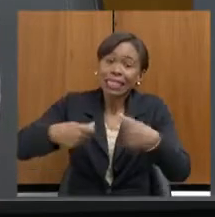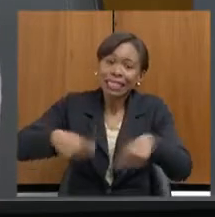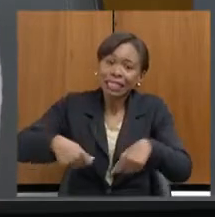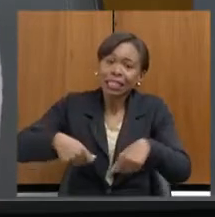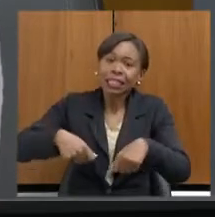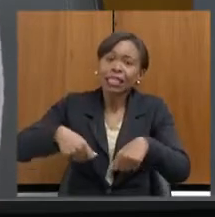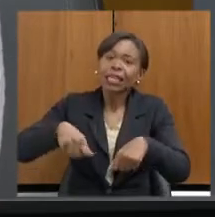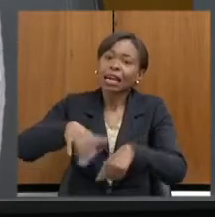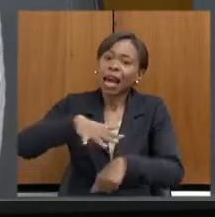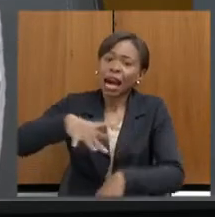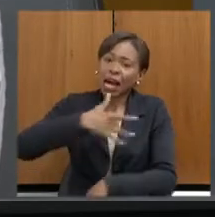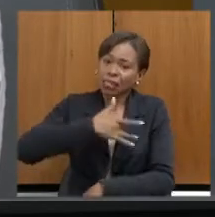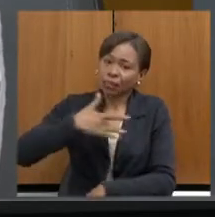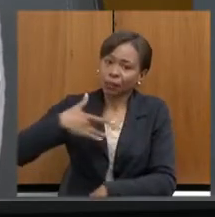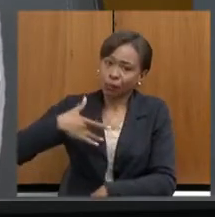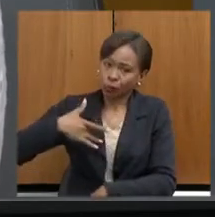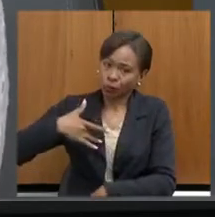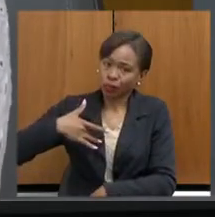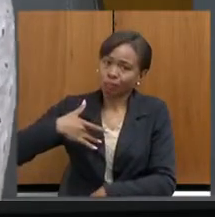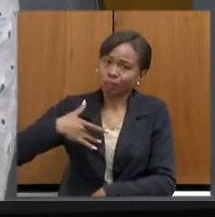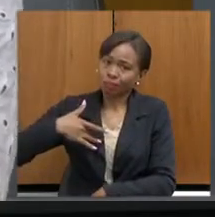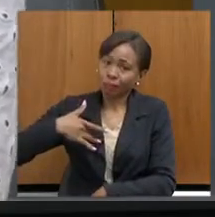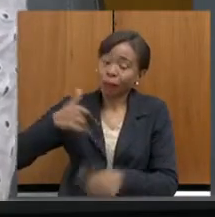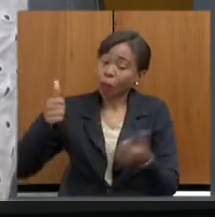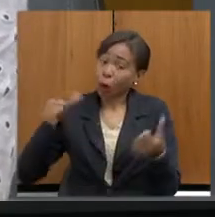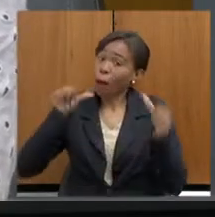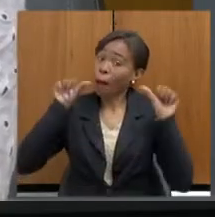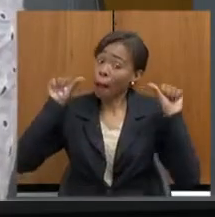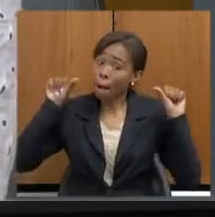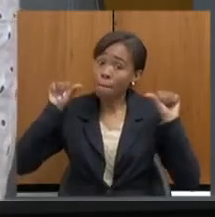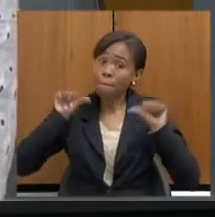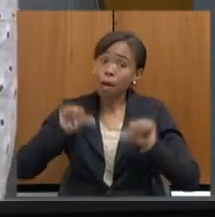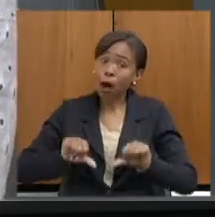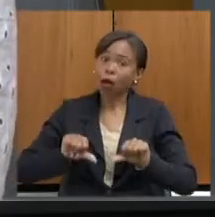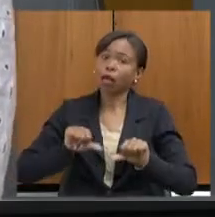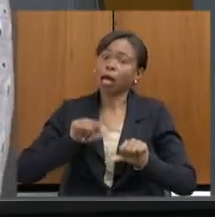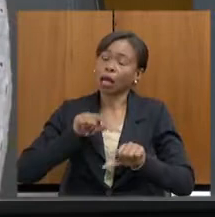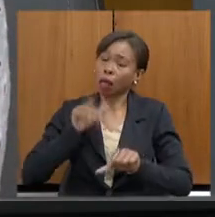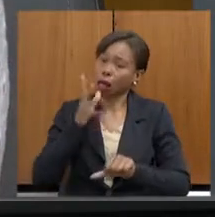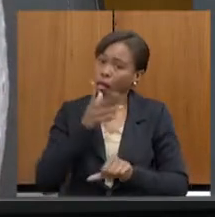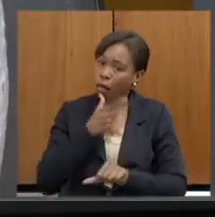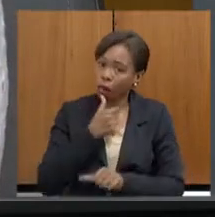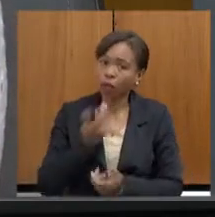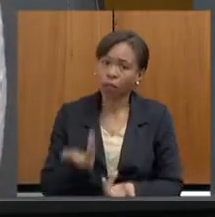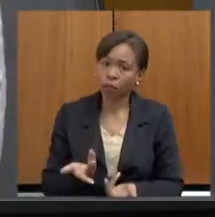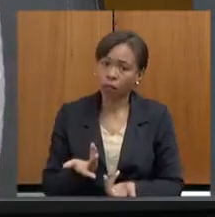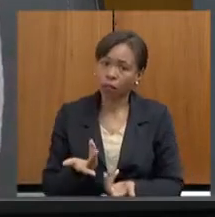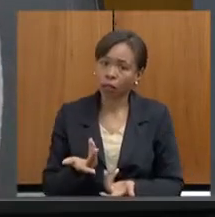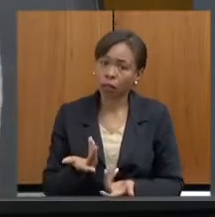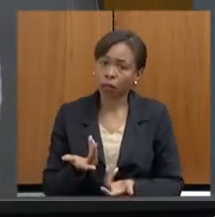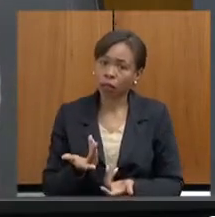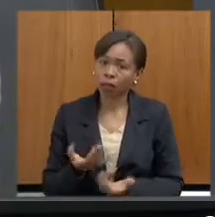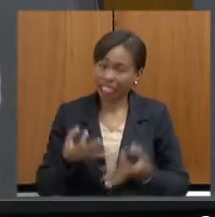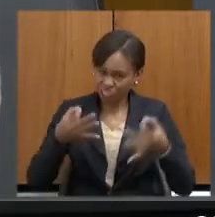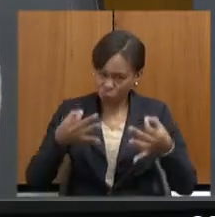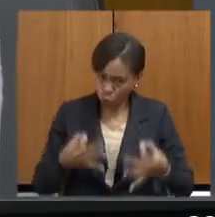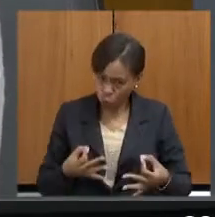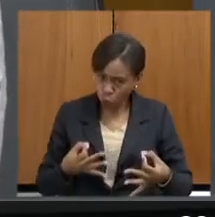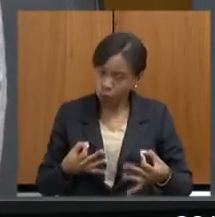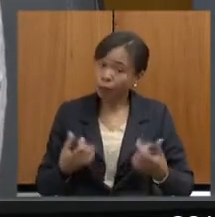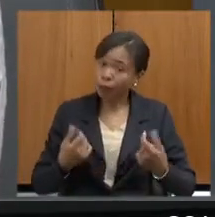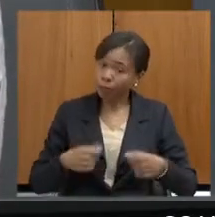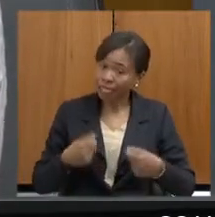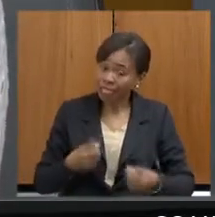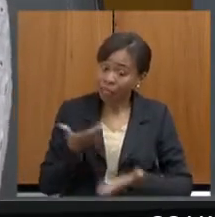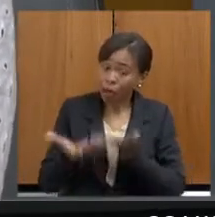piora o atendimento a nossa população e para ser justo de verdade secretário tem que garantir o atendimento